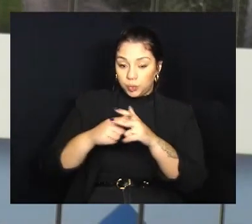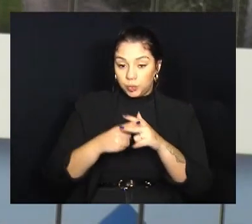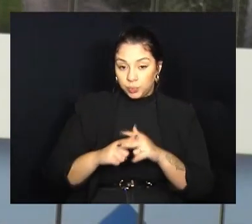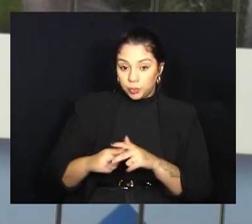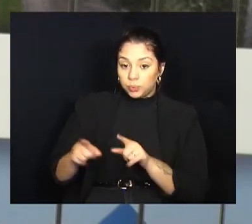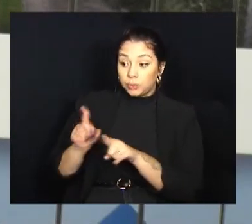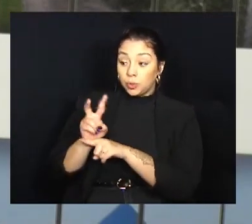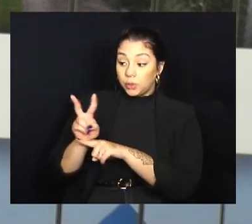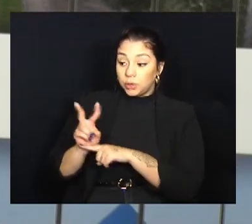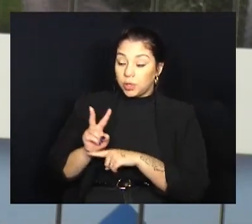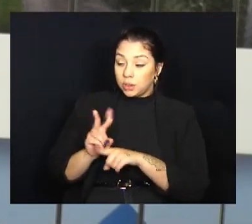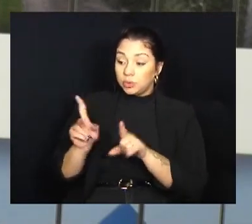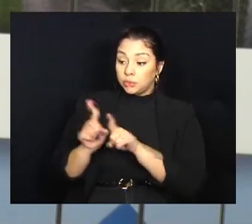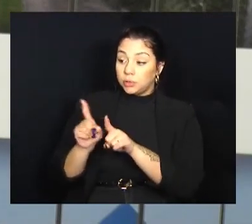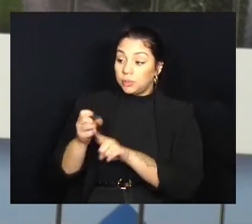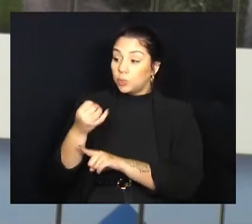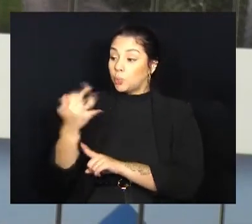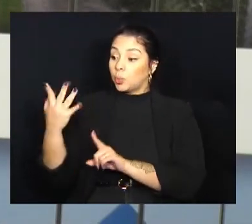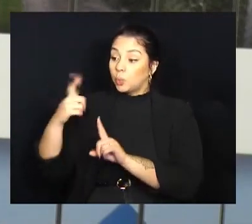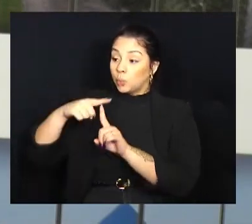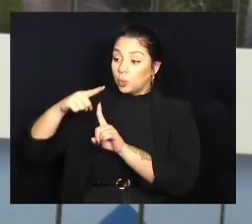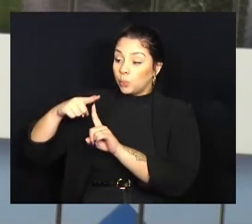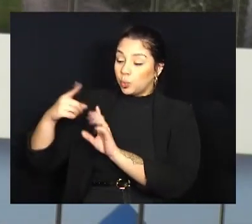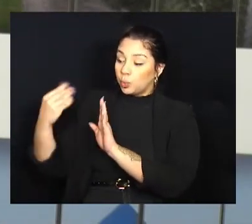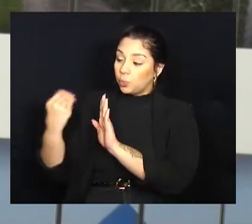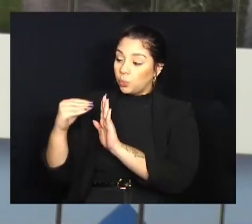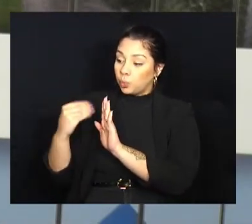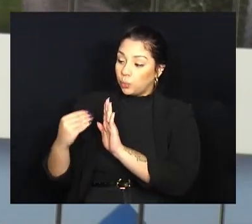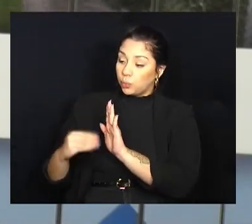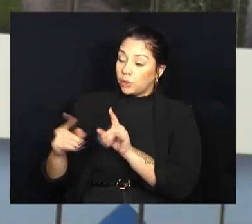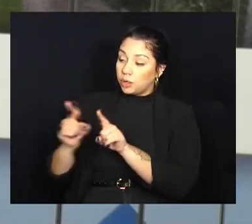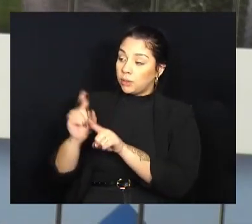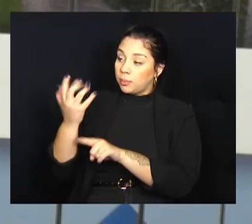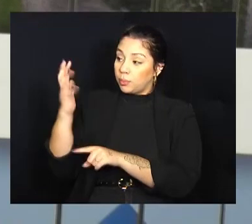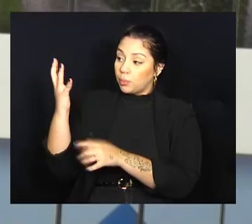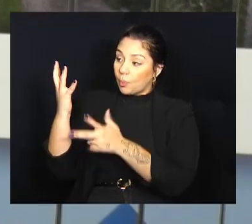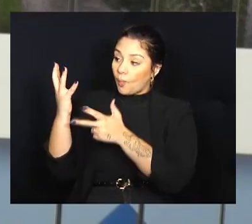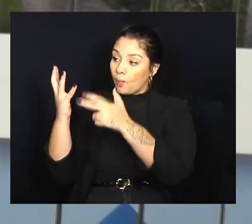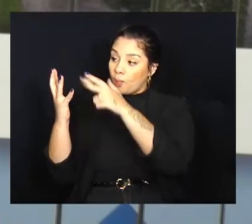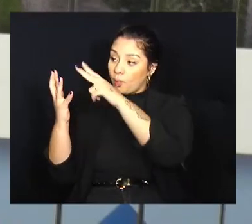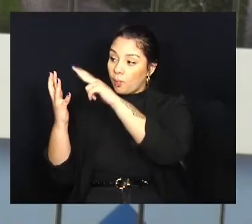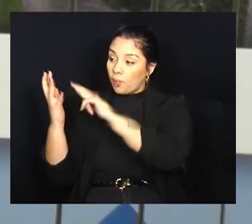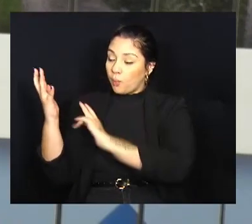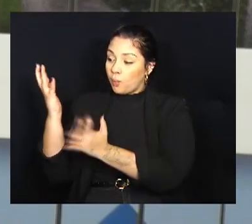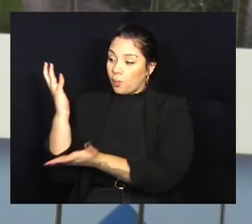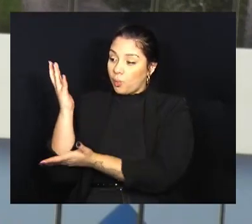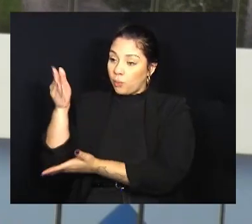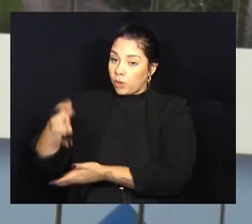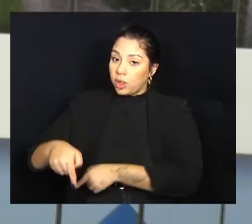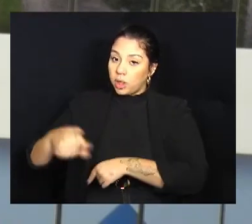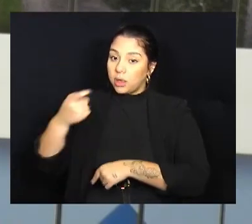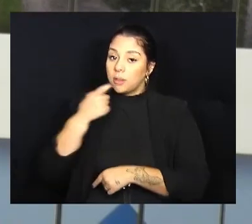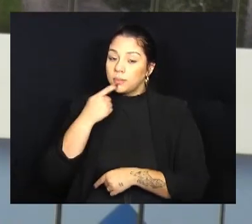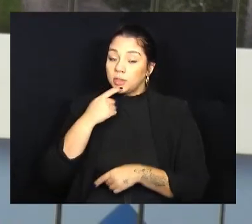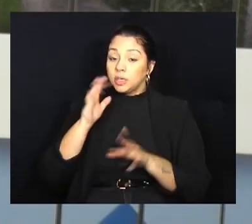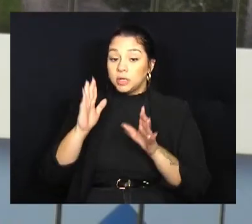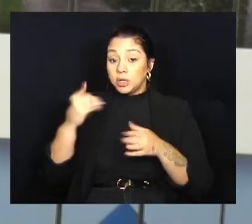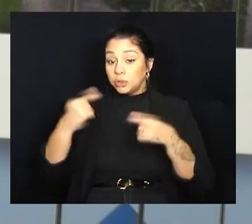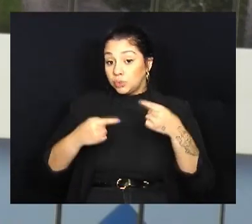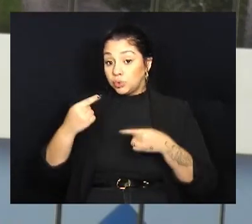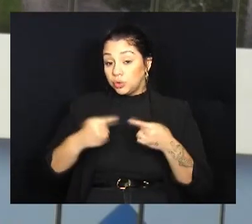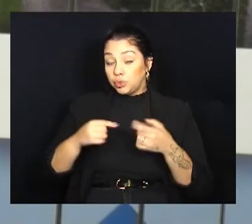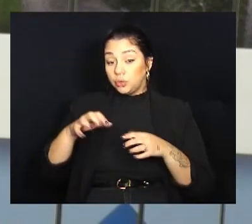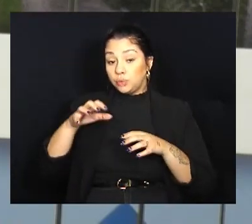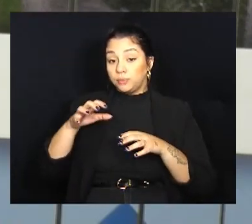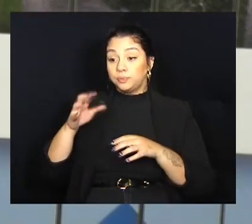de espécies, poda e extração de árvores aqui em Campinas, que já discutiu a retirada das árvores da